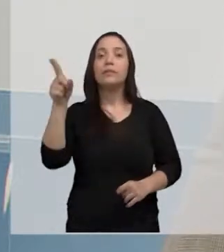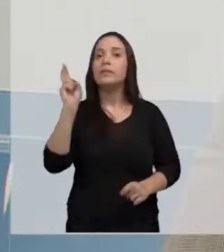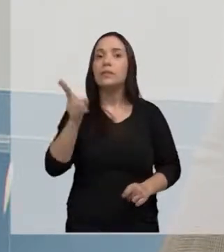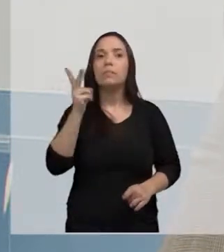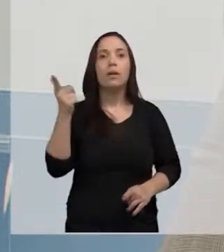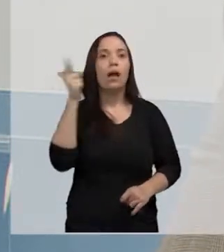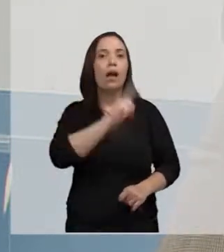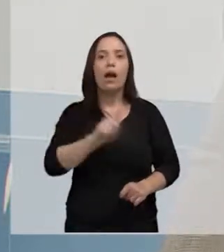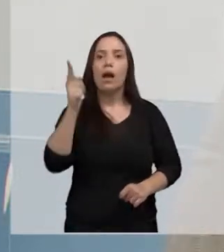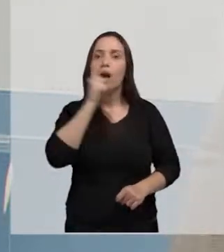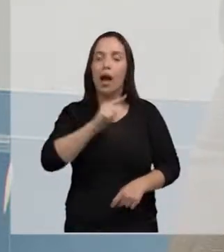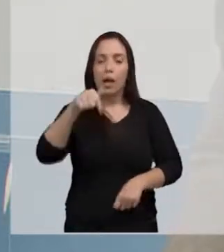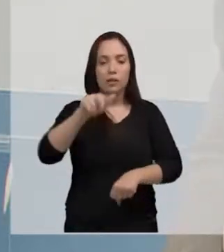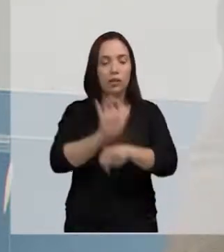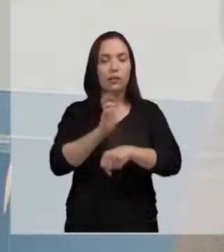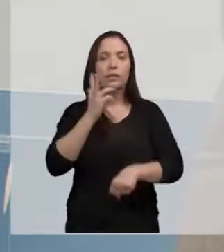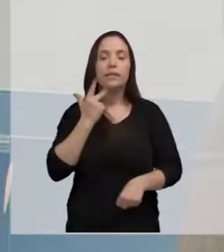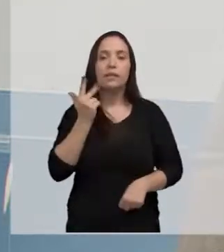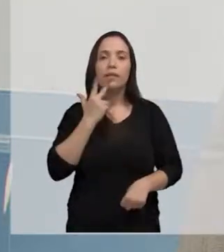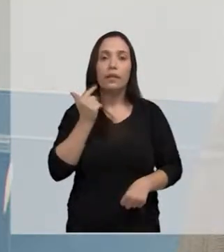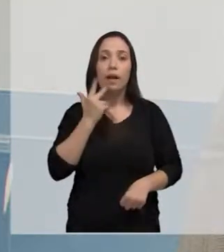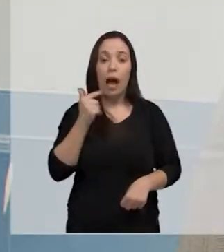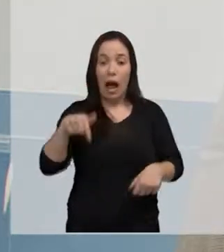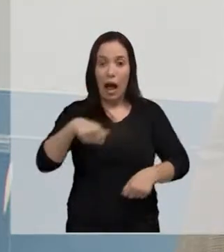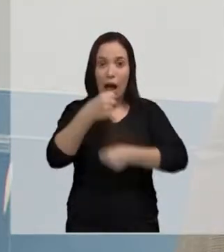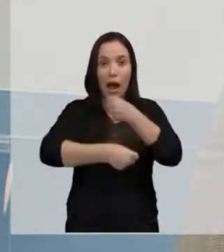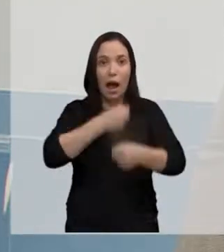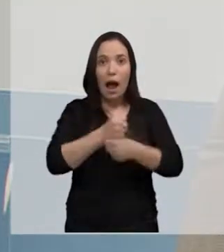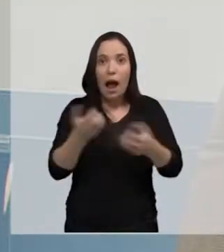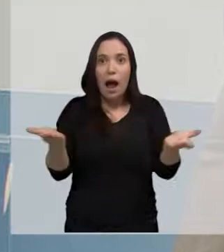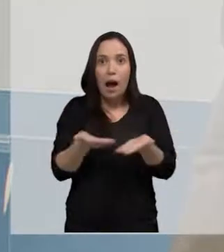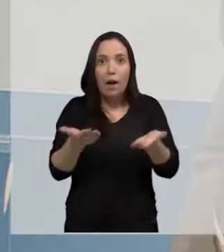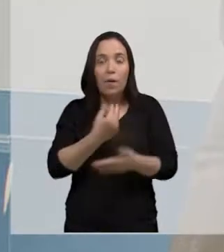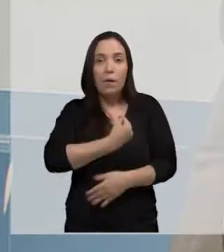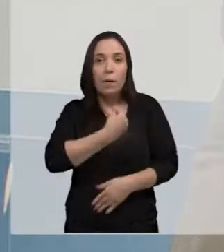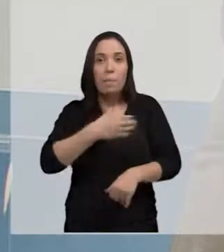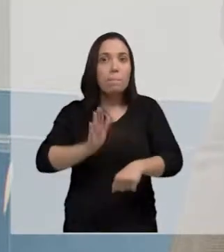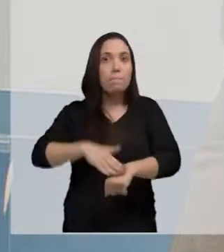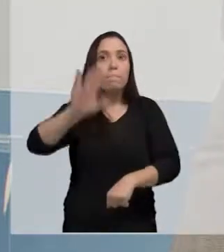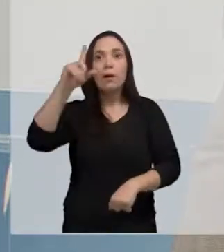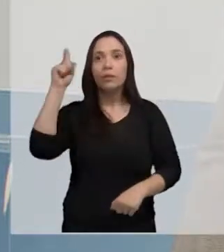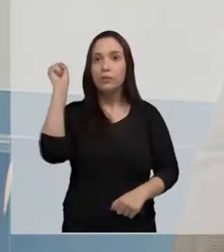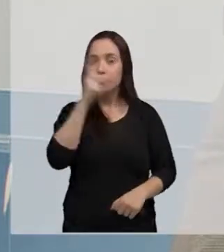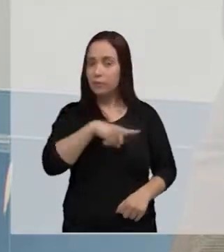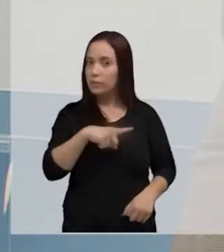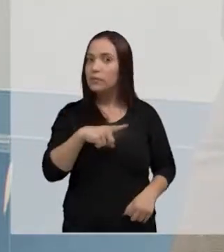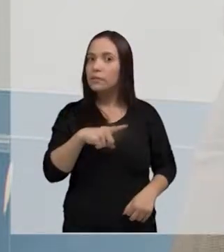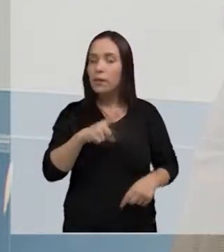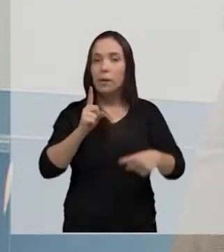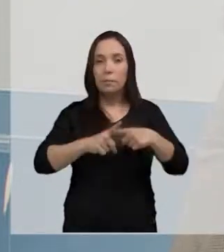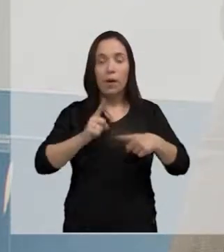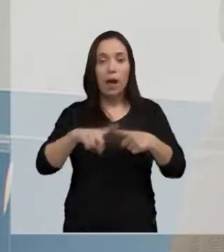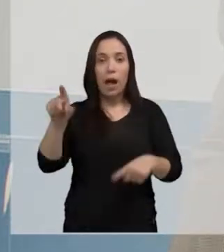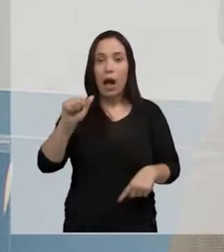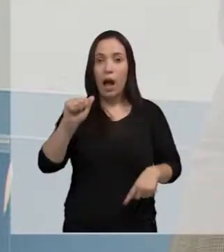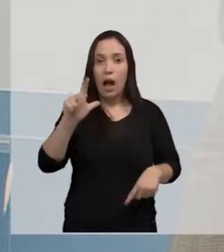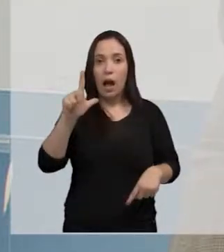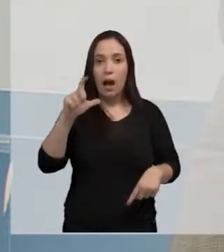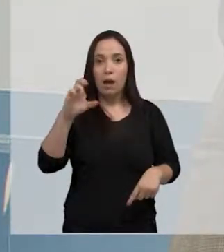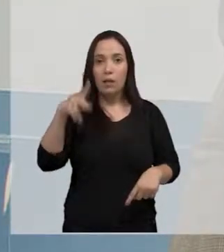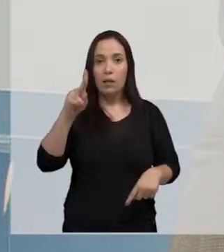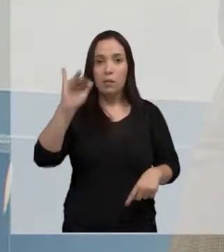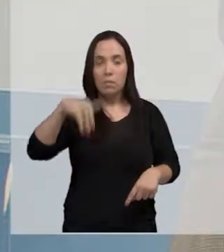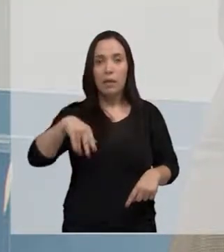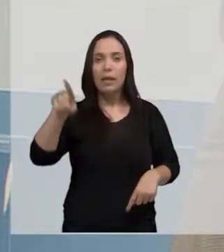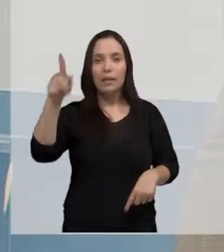dele. E a mais difícil, e foi essa, que, para lhe dar um exemplo claro, o Alckmin não ganhou em São Paulo, foi